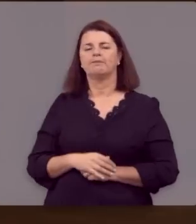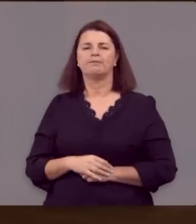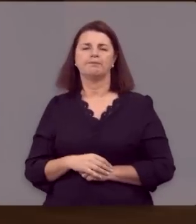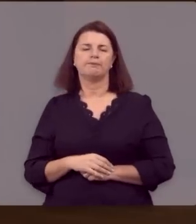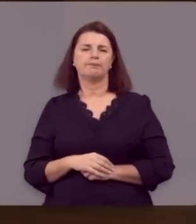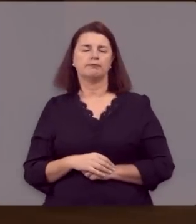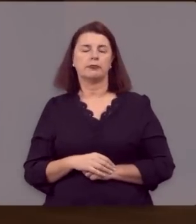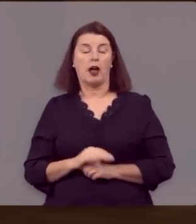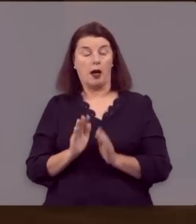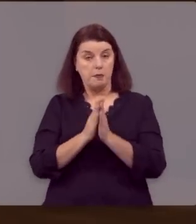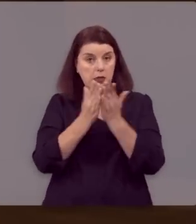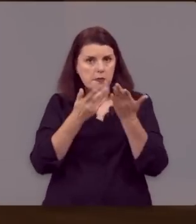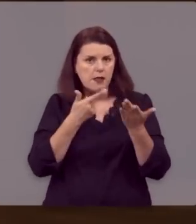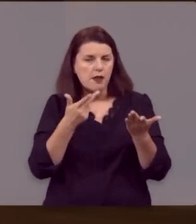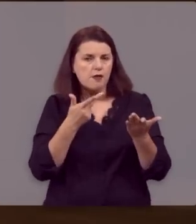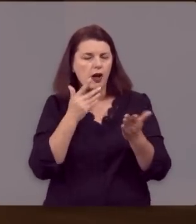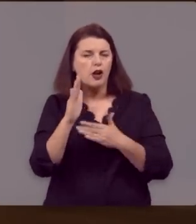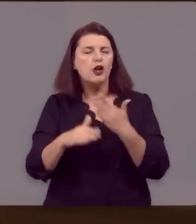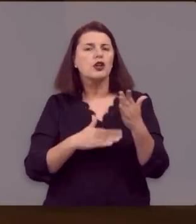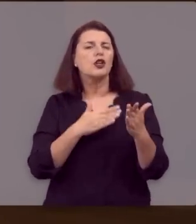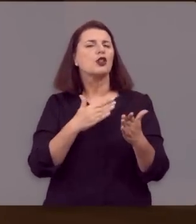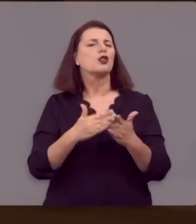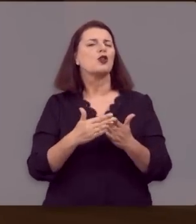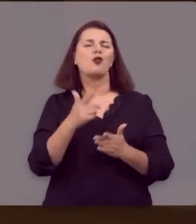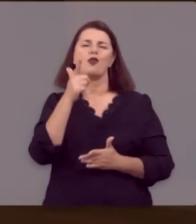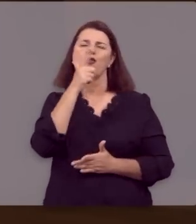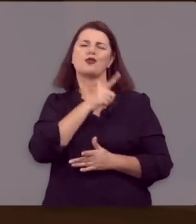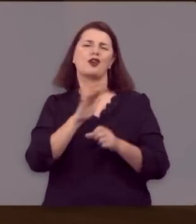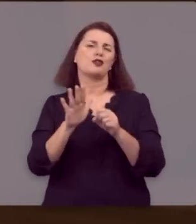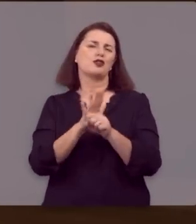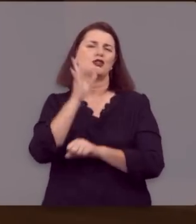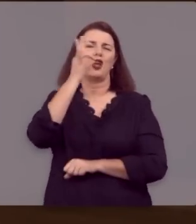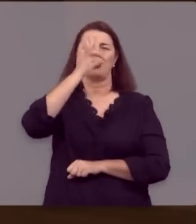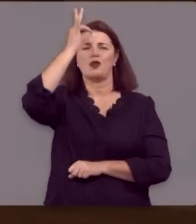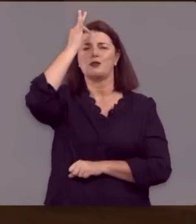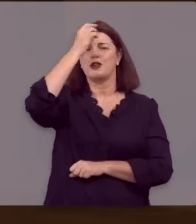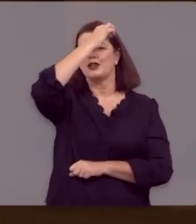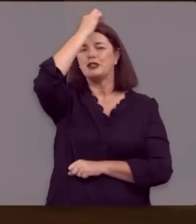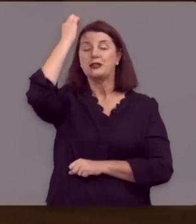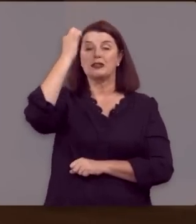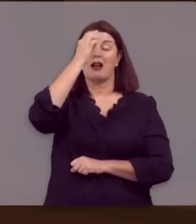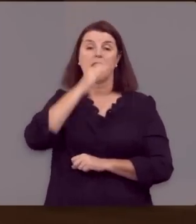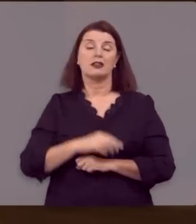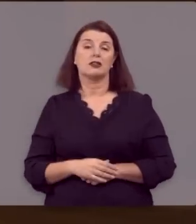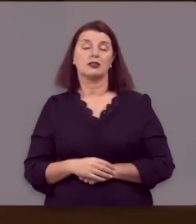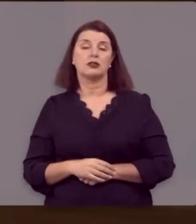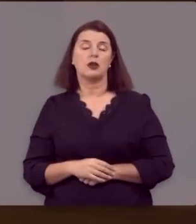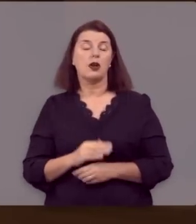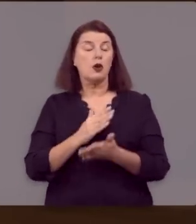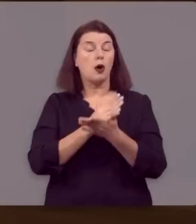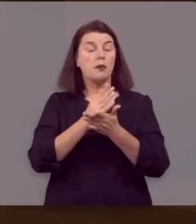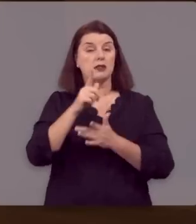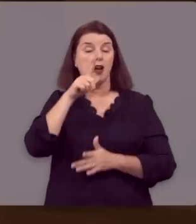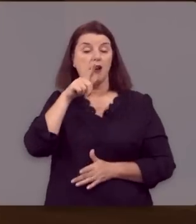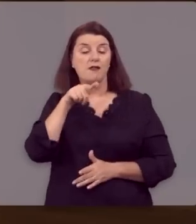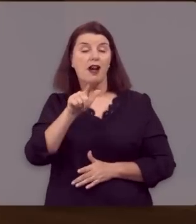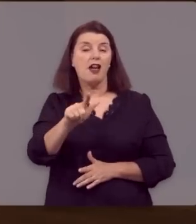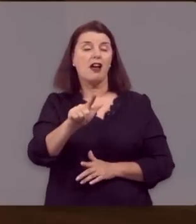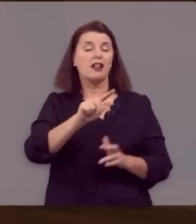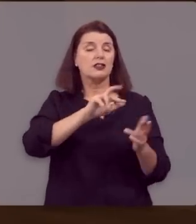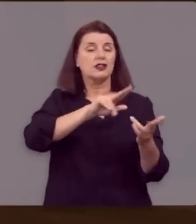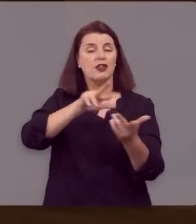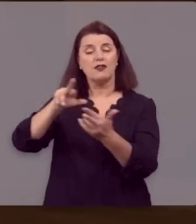E a Bíblia diz que todos ficaram cheios do Espírito Santo e passaram a falar